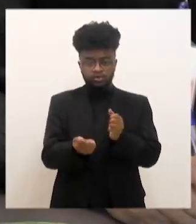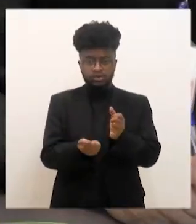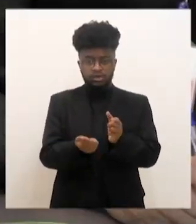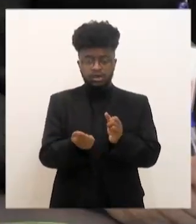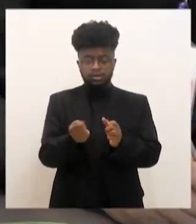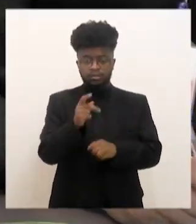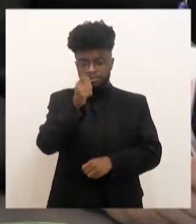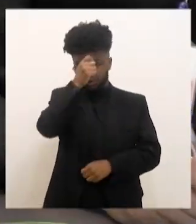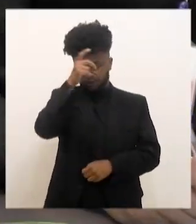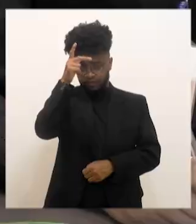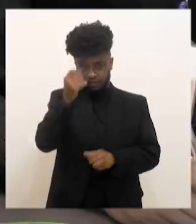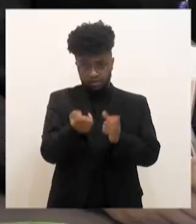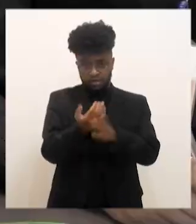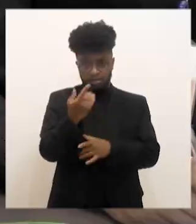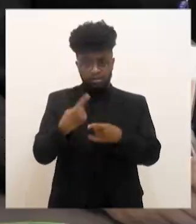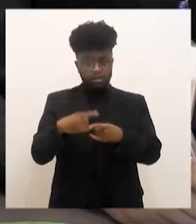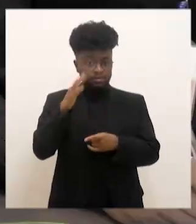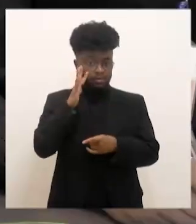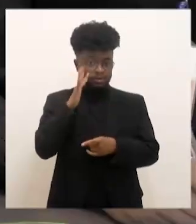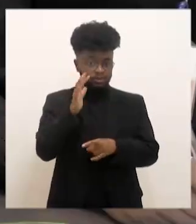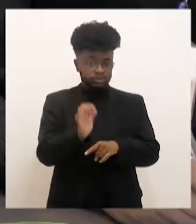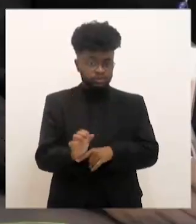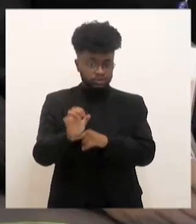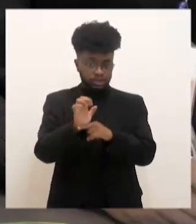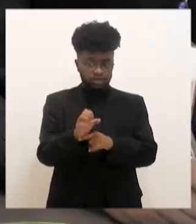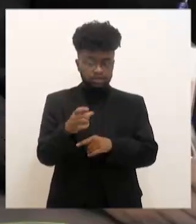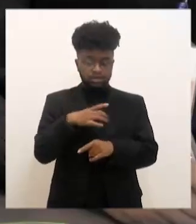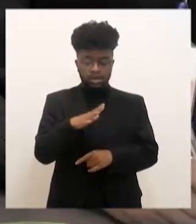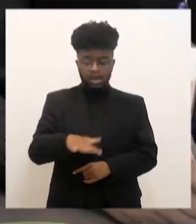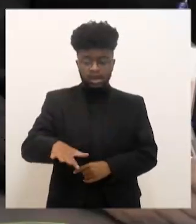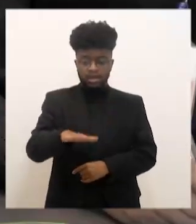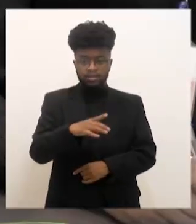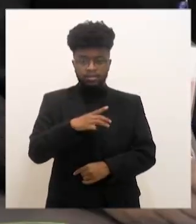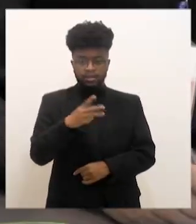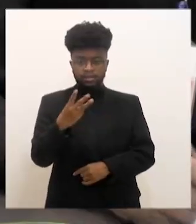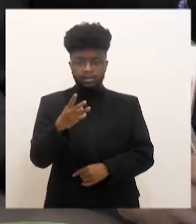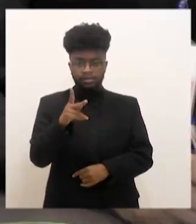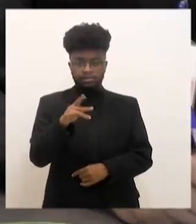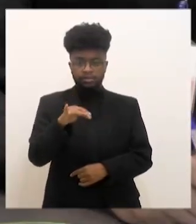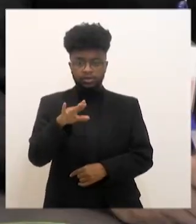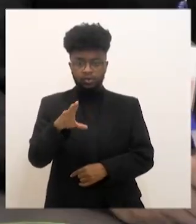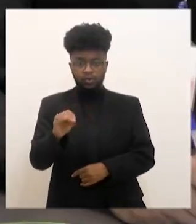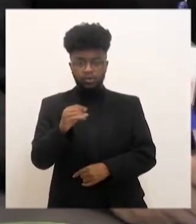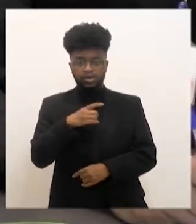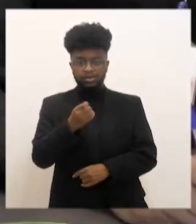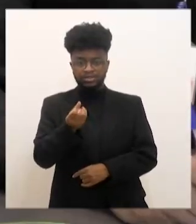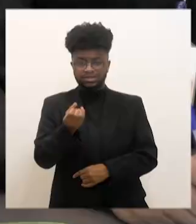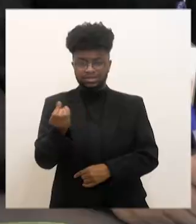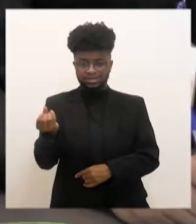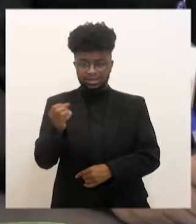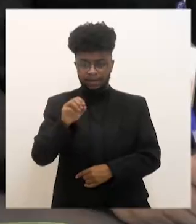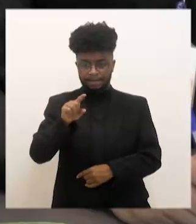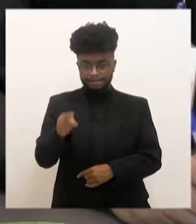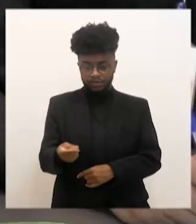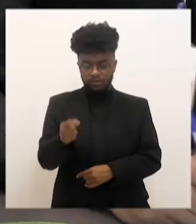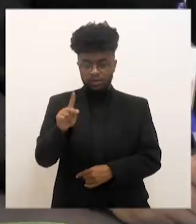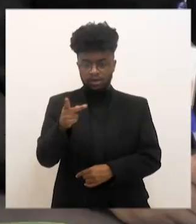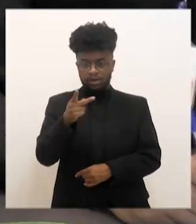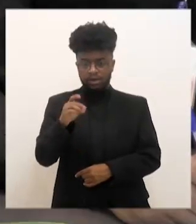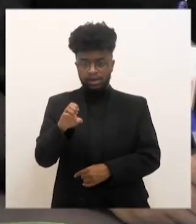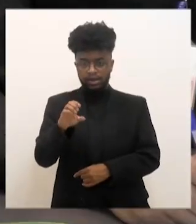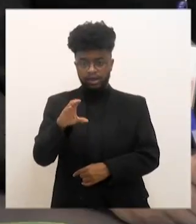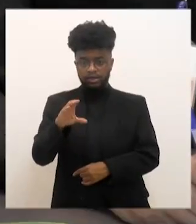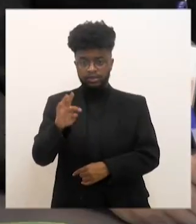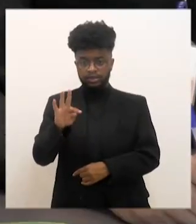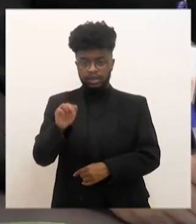criar, porque imagina o Estado, que tem um Parque dos Três Picos de 66 mil hectares, o Parque do